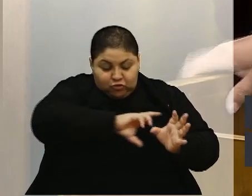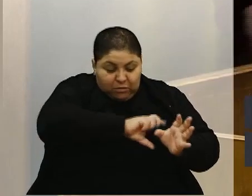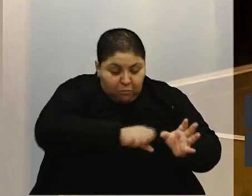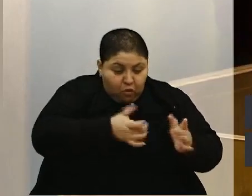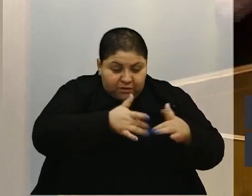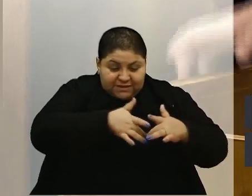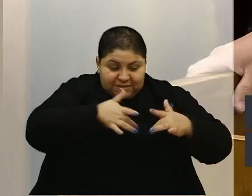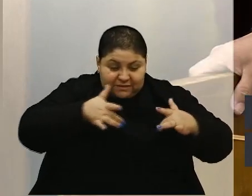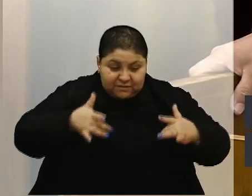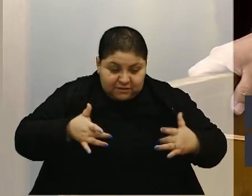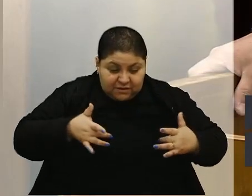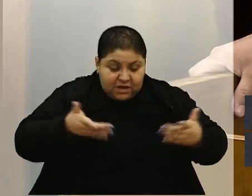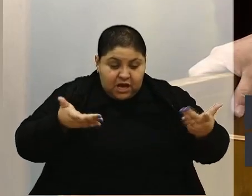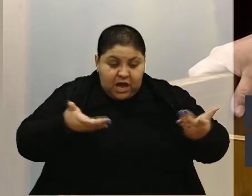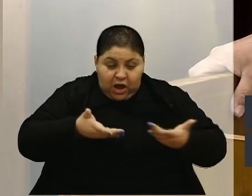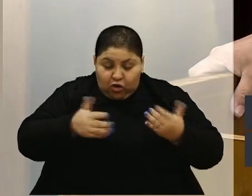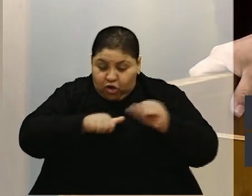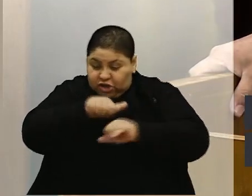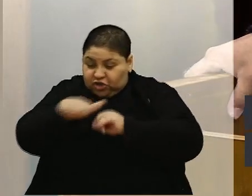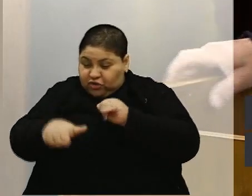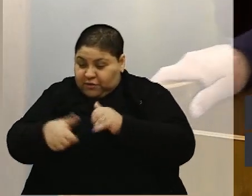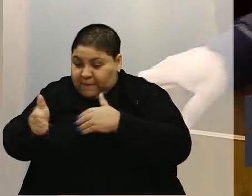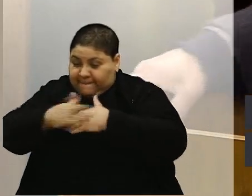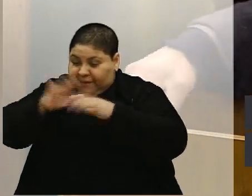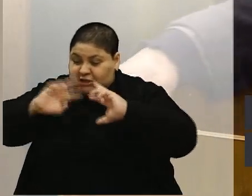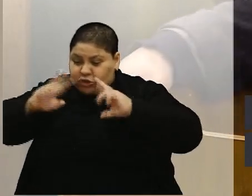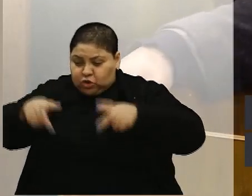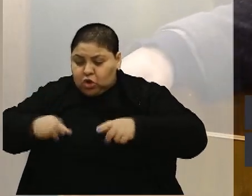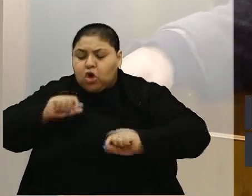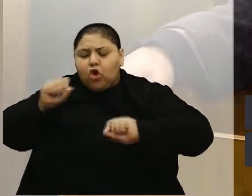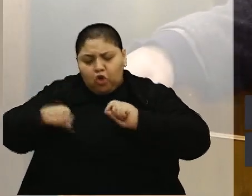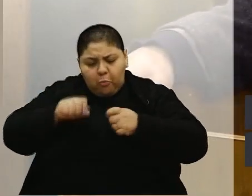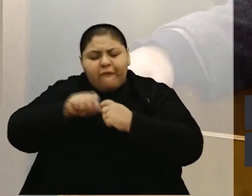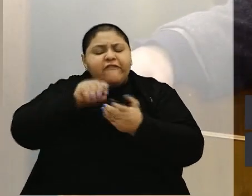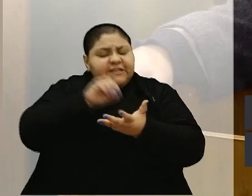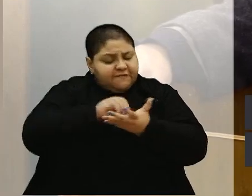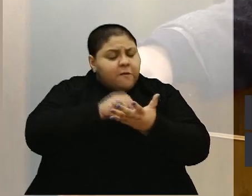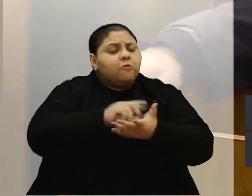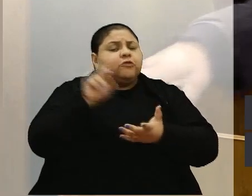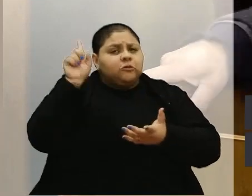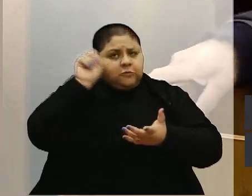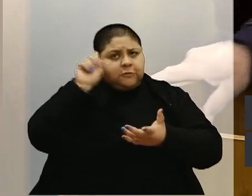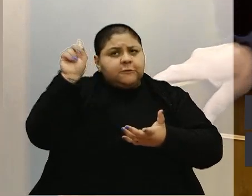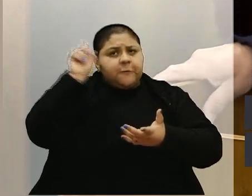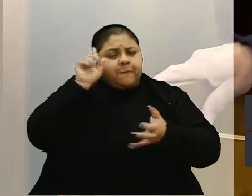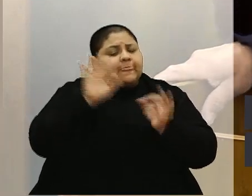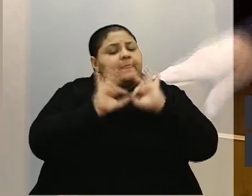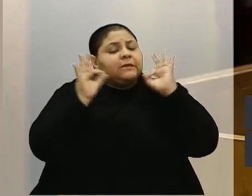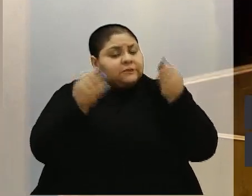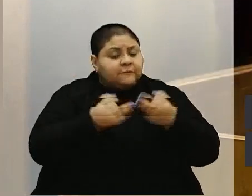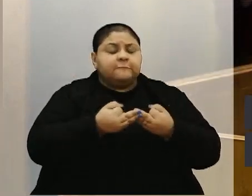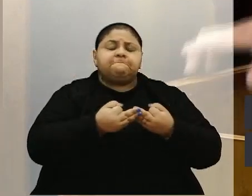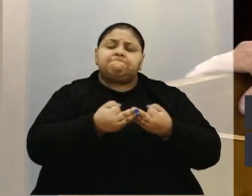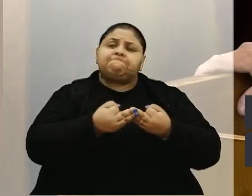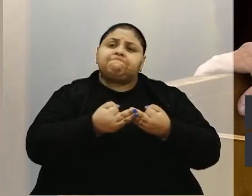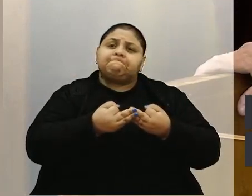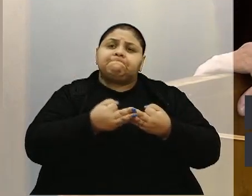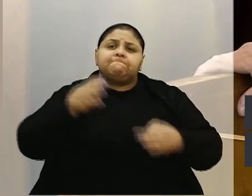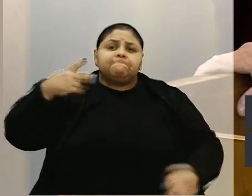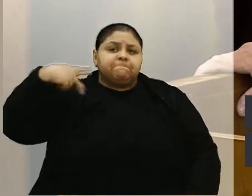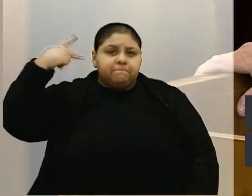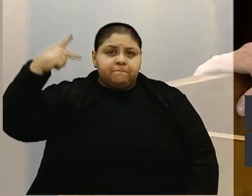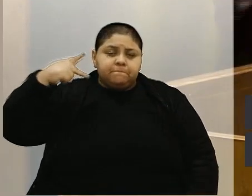solidariedade, se tornar um pouco mais humano. E como isso faz falta no dia a dia, entre as famílias, entre os